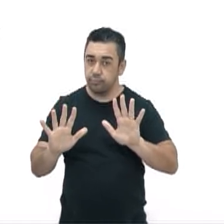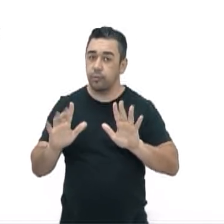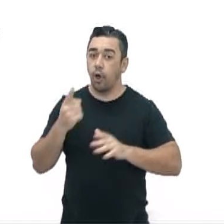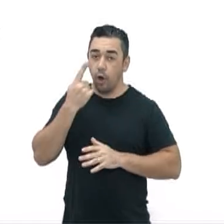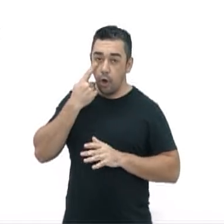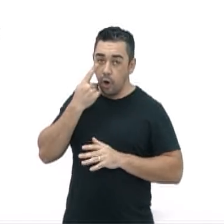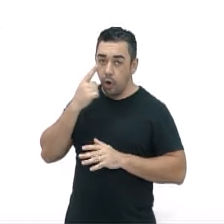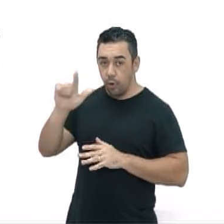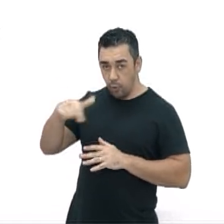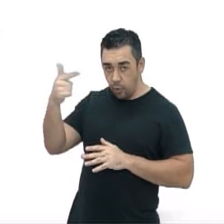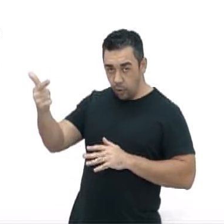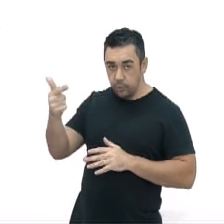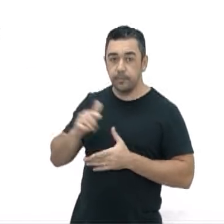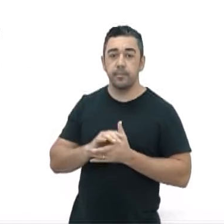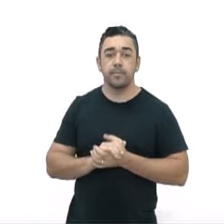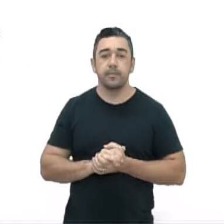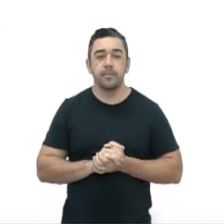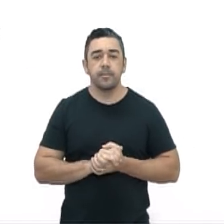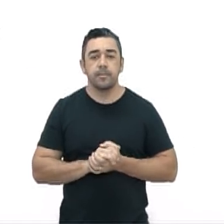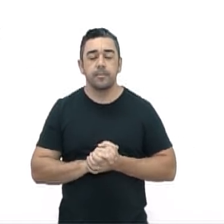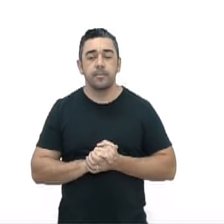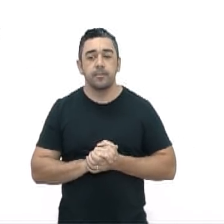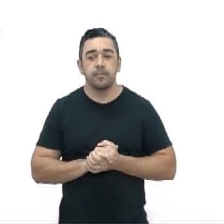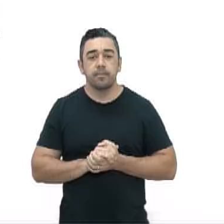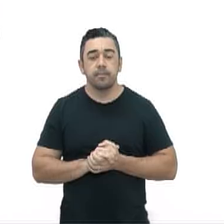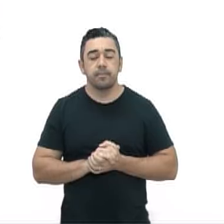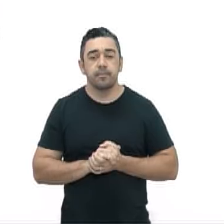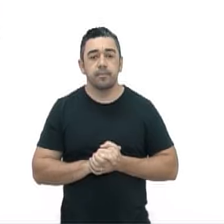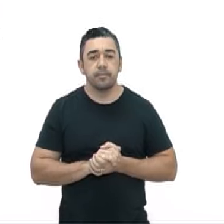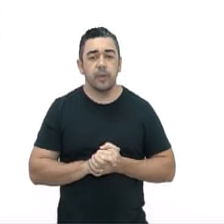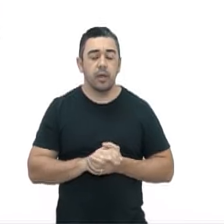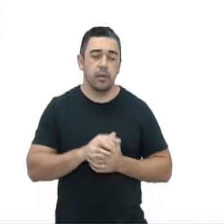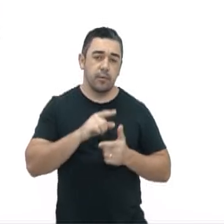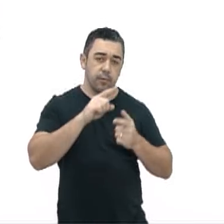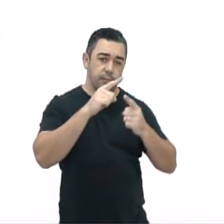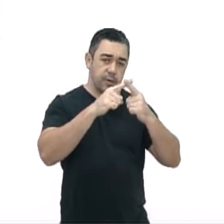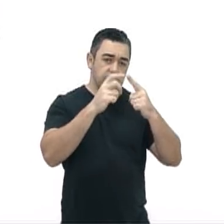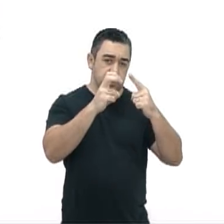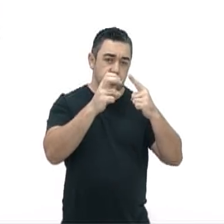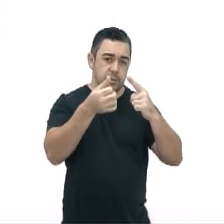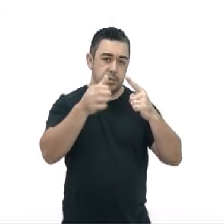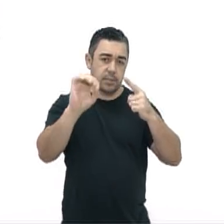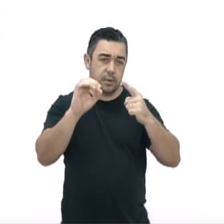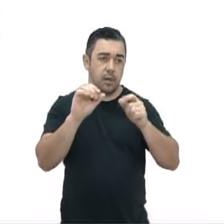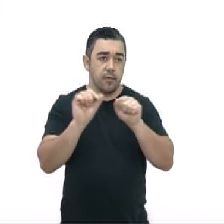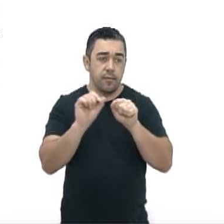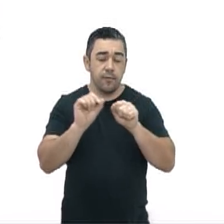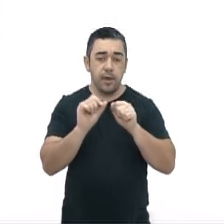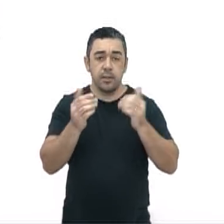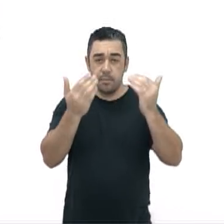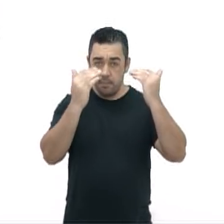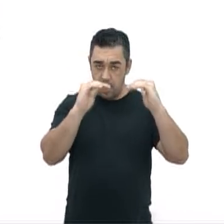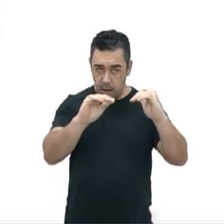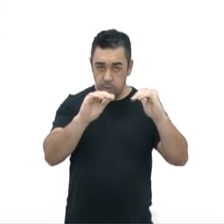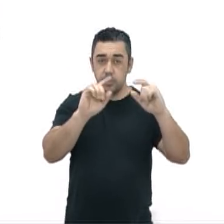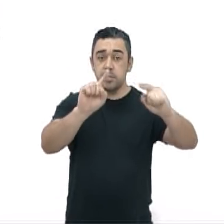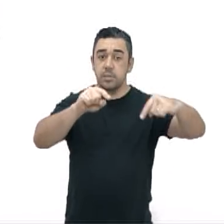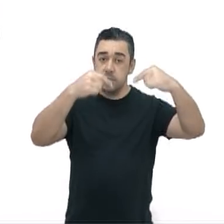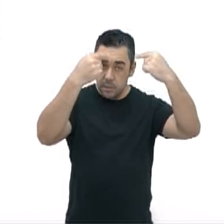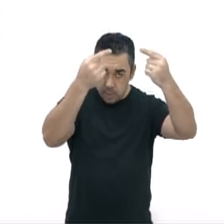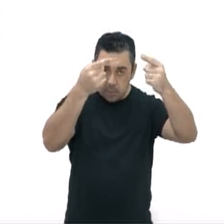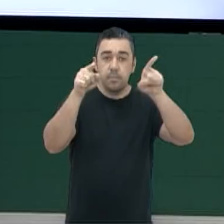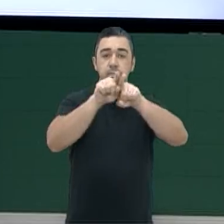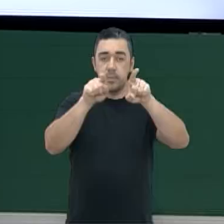já vai ver no próximo exercício. Então olha lá. Vezes 5, 60. O que eu fiz para o denominador, eu tenho que fazer para